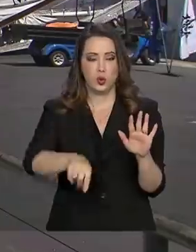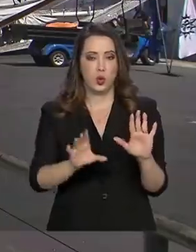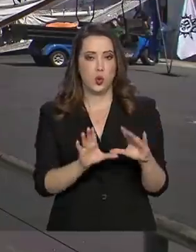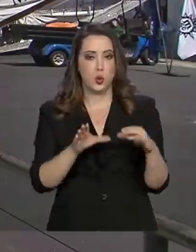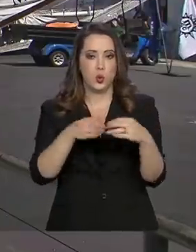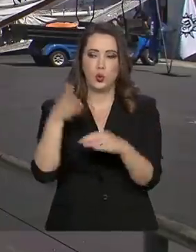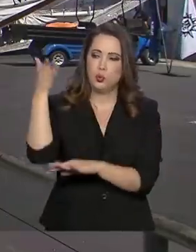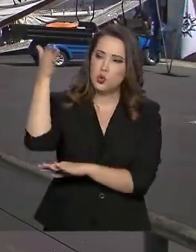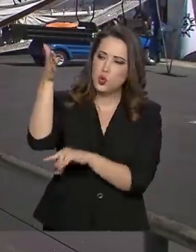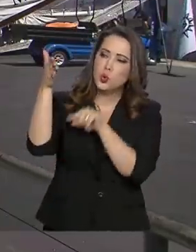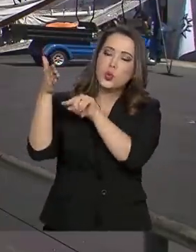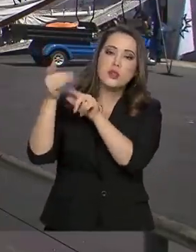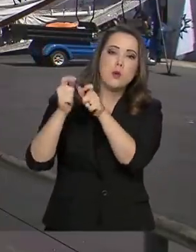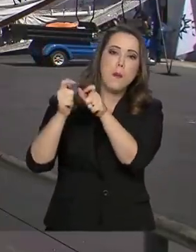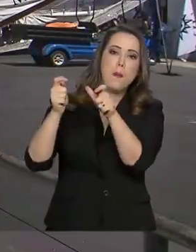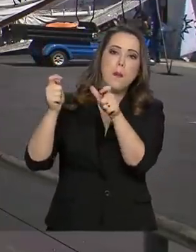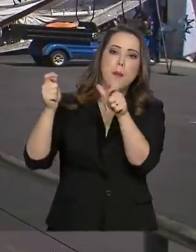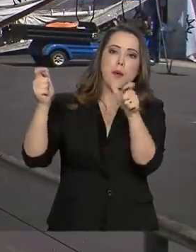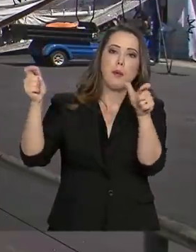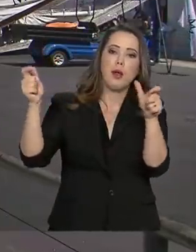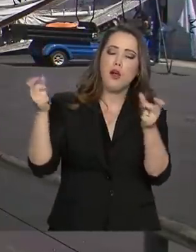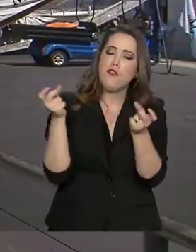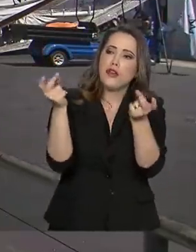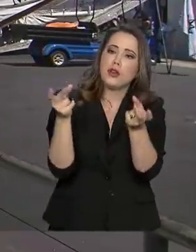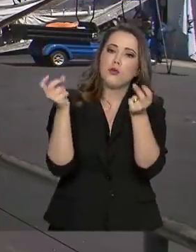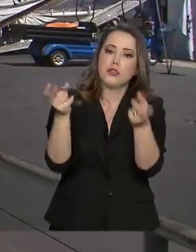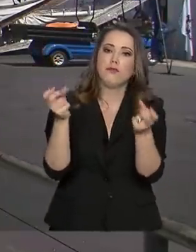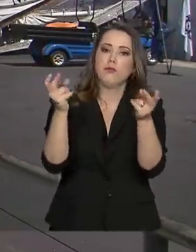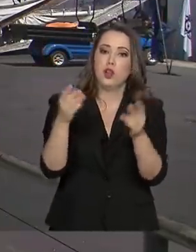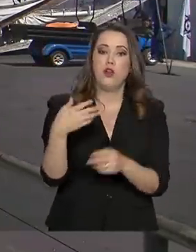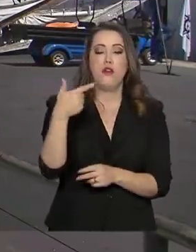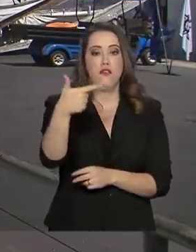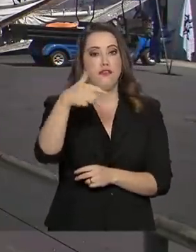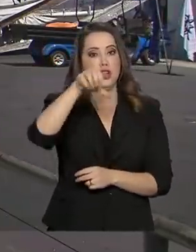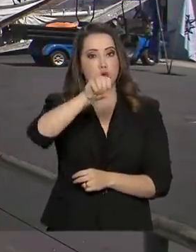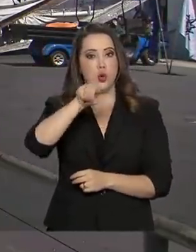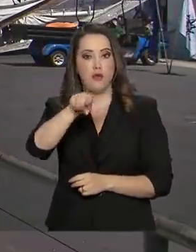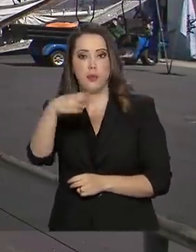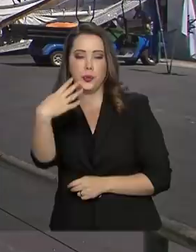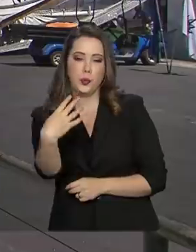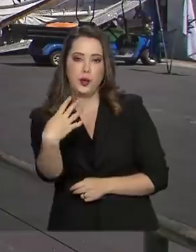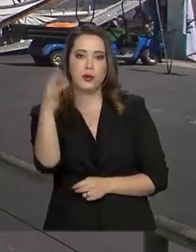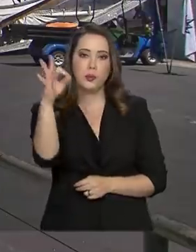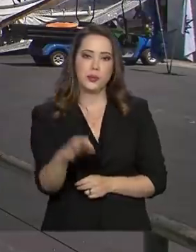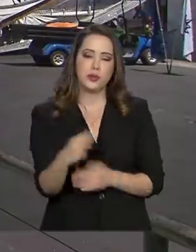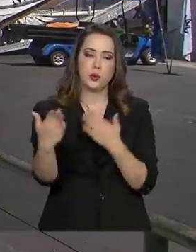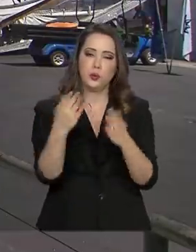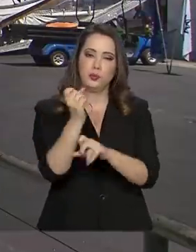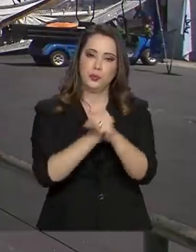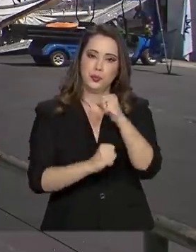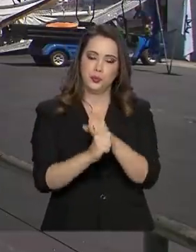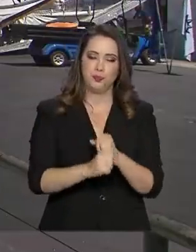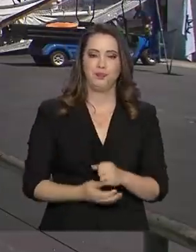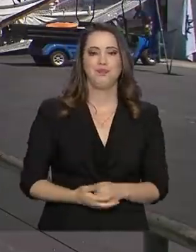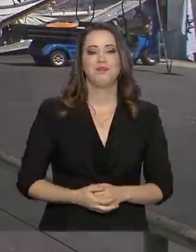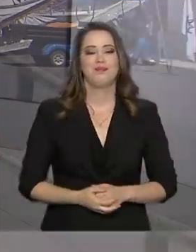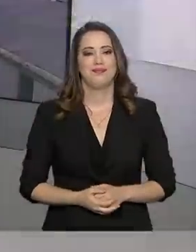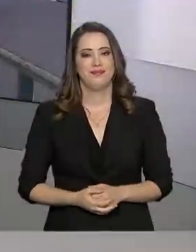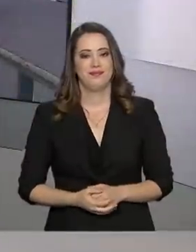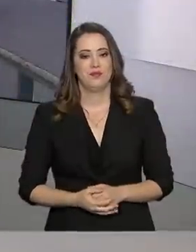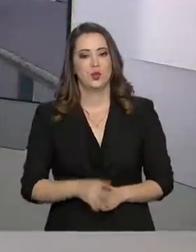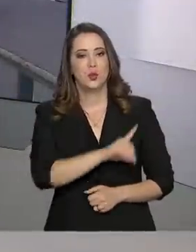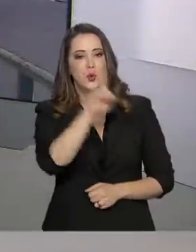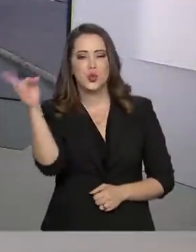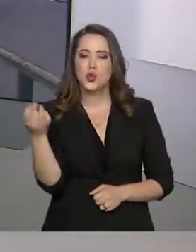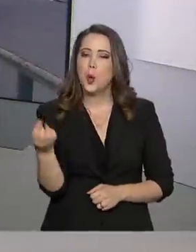hoteleiro no brasil aumentou 29,4 por cento em comparação com o mesmo período do ano passado renato o dia